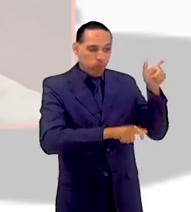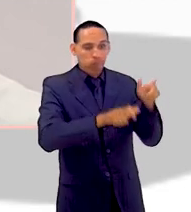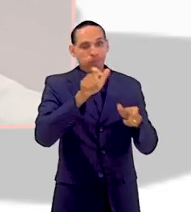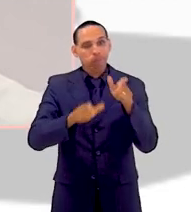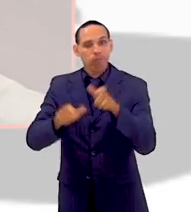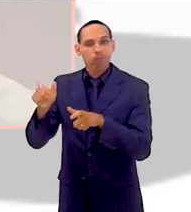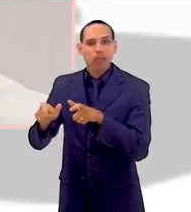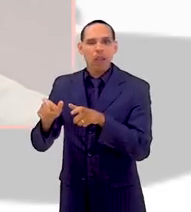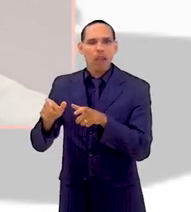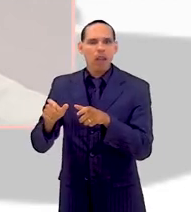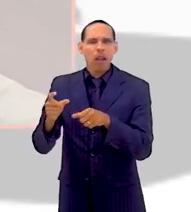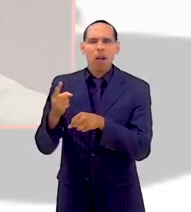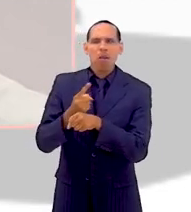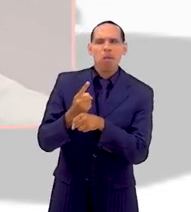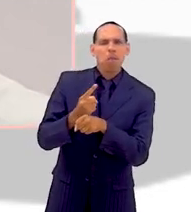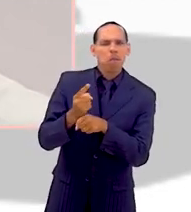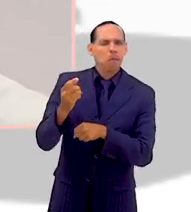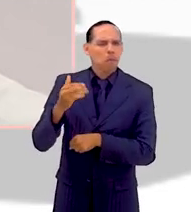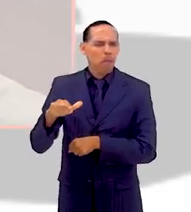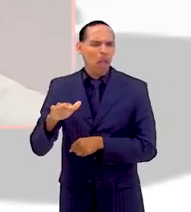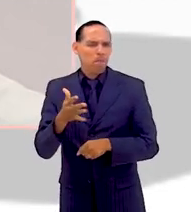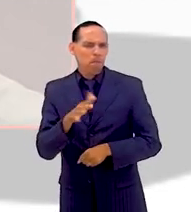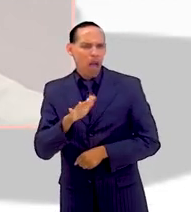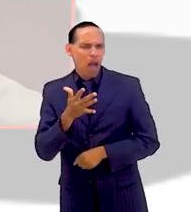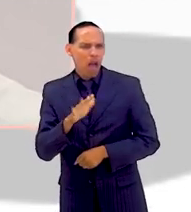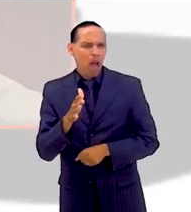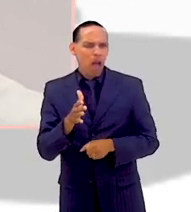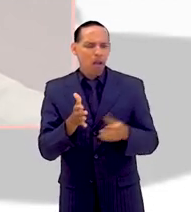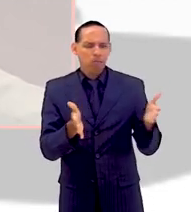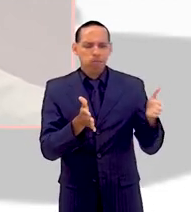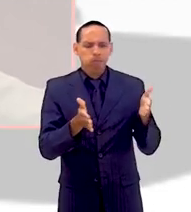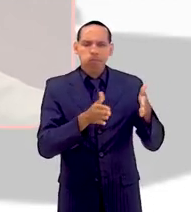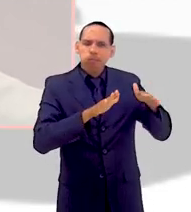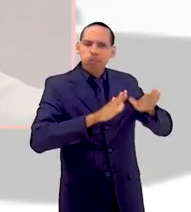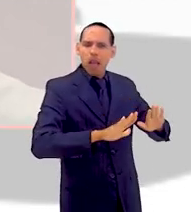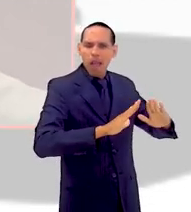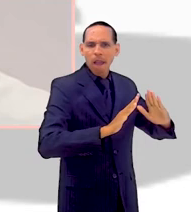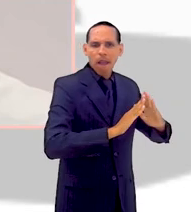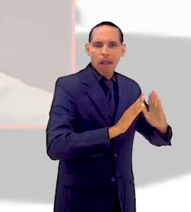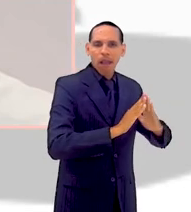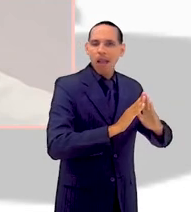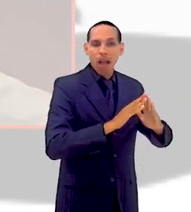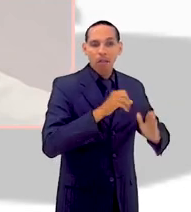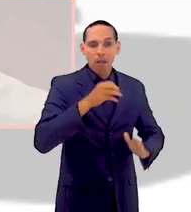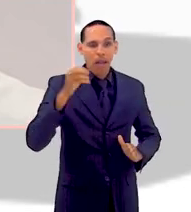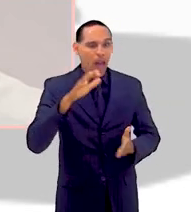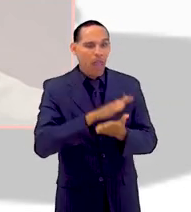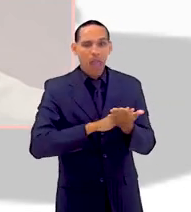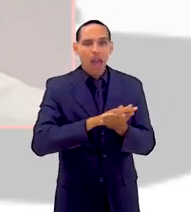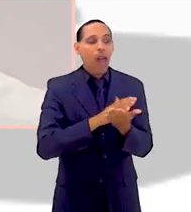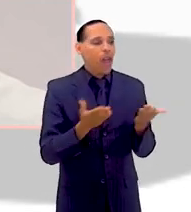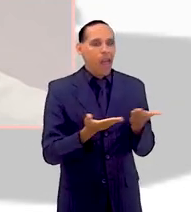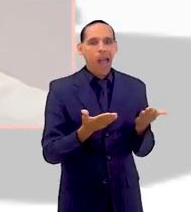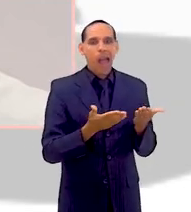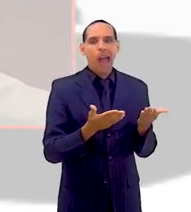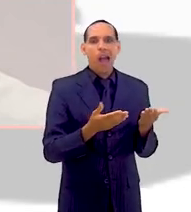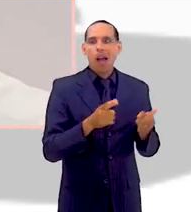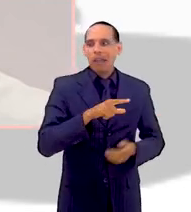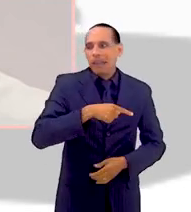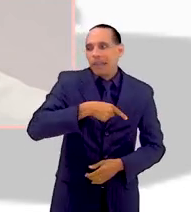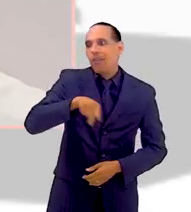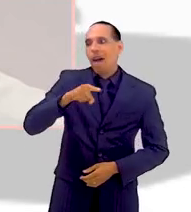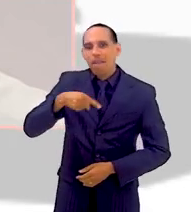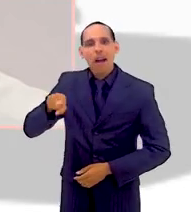de quase um ano e meio de profunda reclusão e não viajando majoritariamente, procurassem os